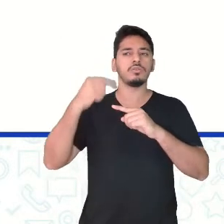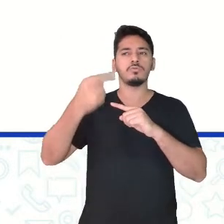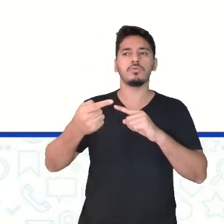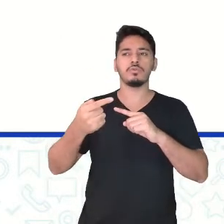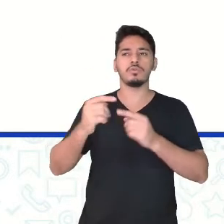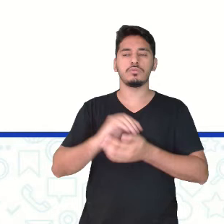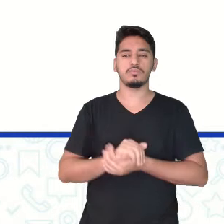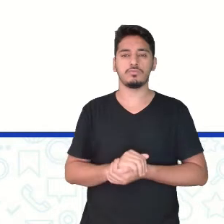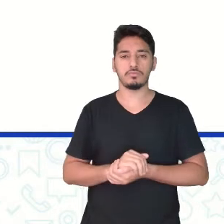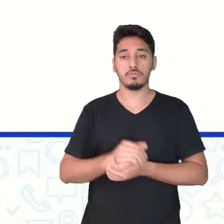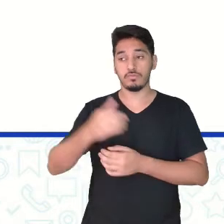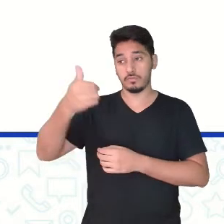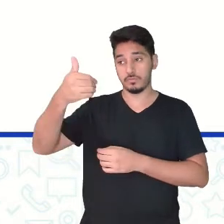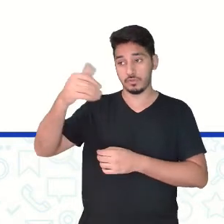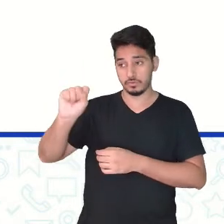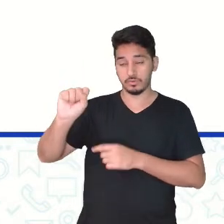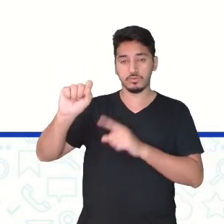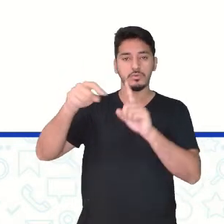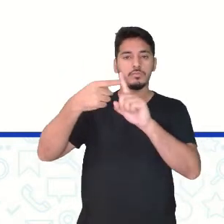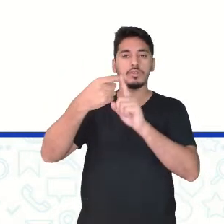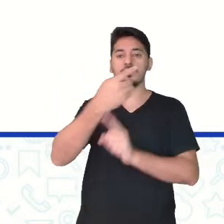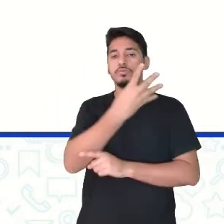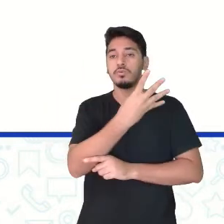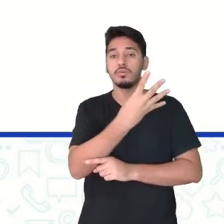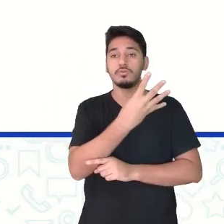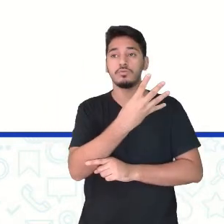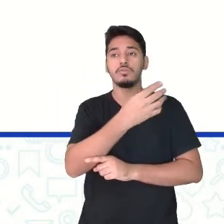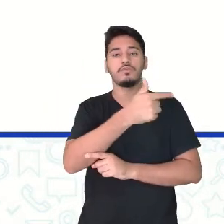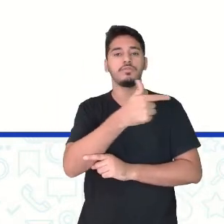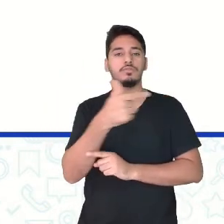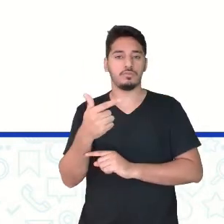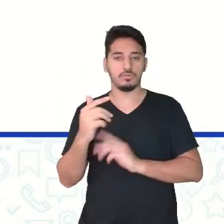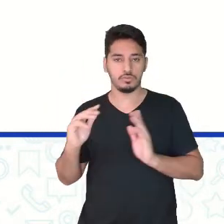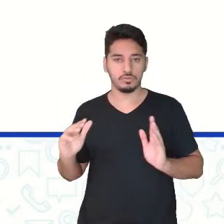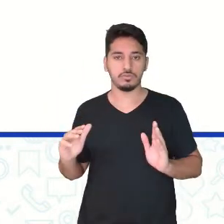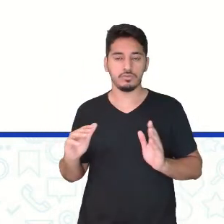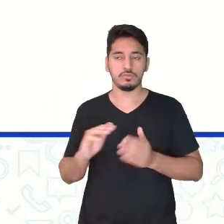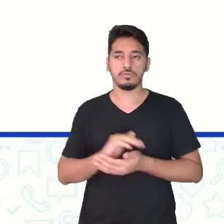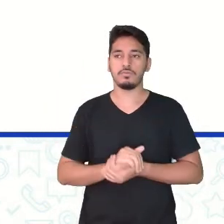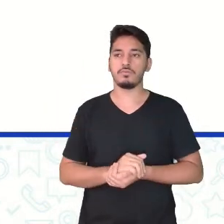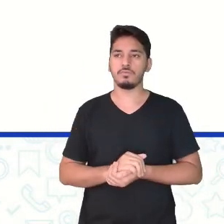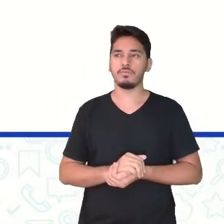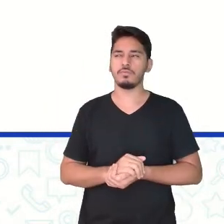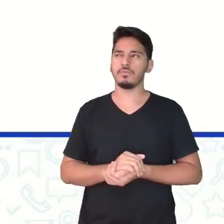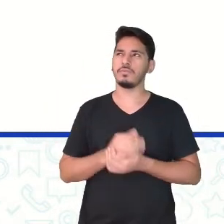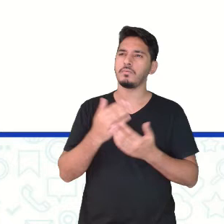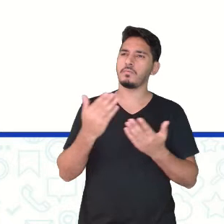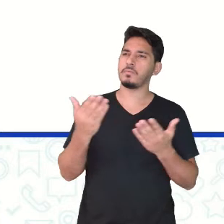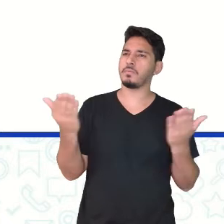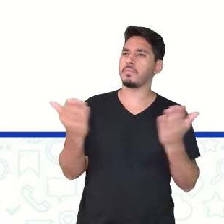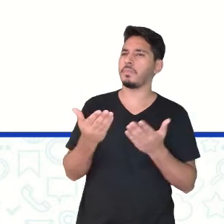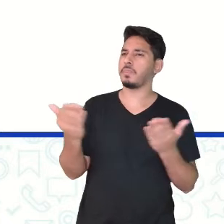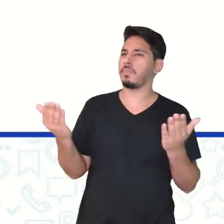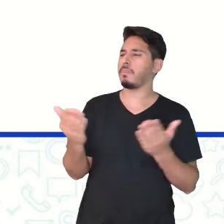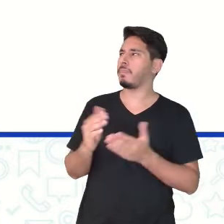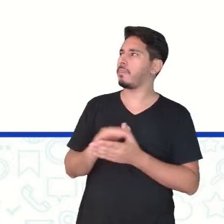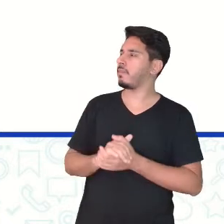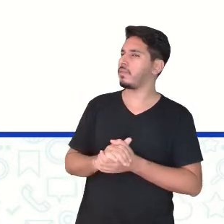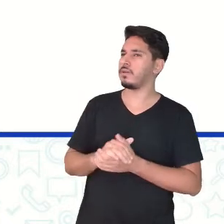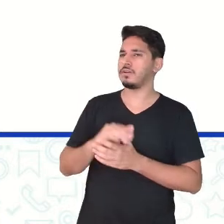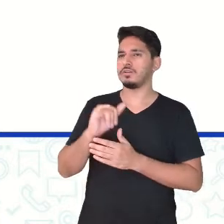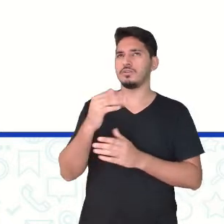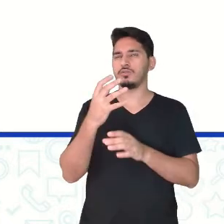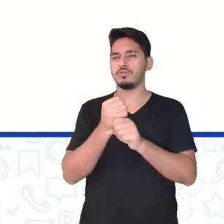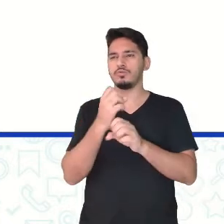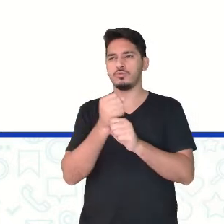Pega o 18, soma com 4, vai dar 22. E aí, Ricardinho, está acontecendo que somar